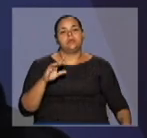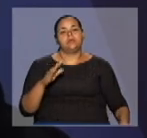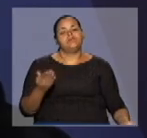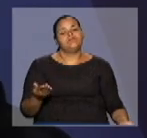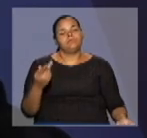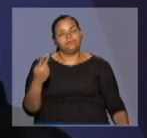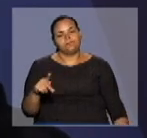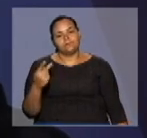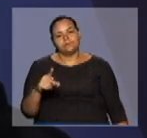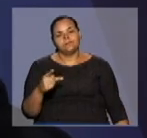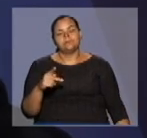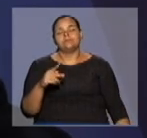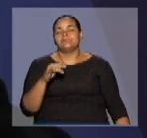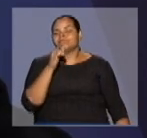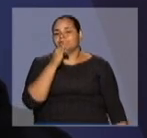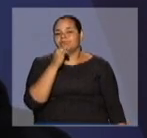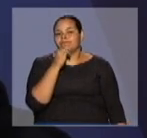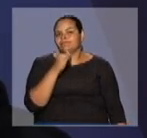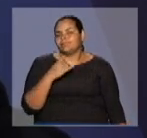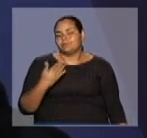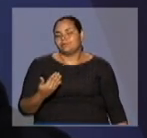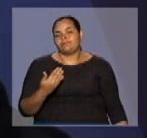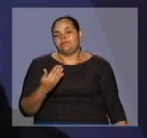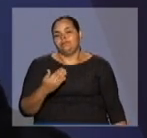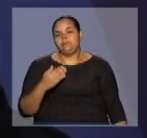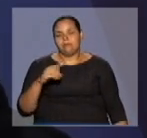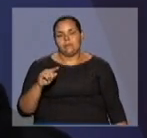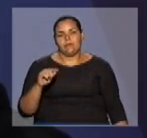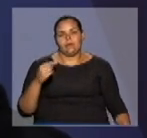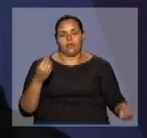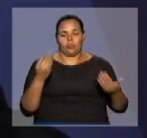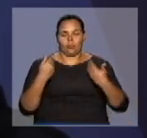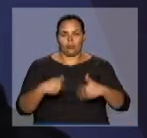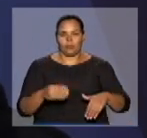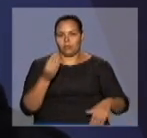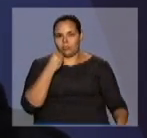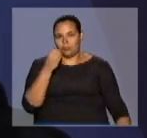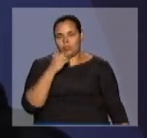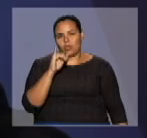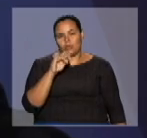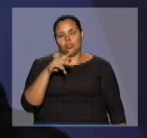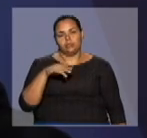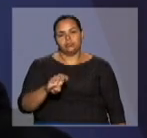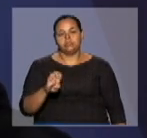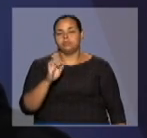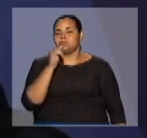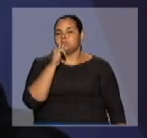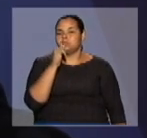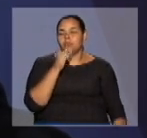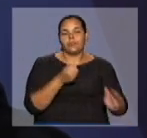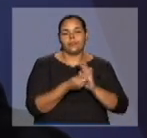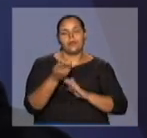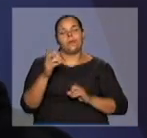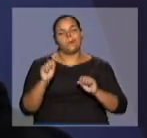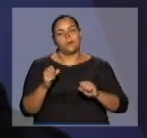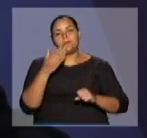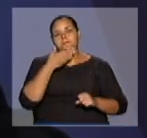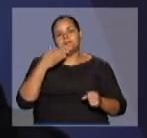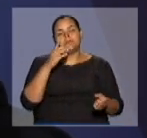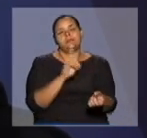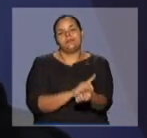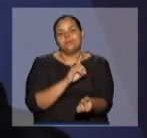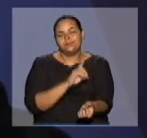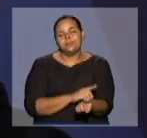uma comorbidade, algum fator que leve uma baixa da imunidade. Aí citaria muitos, né?